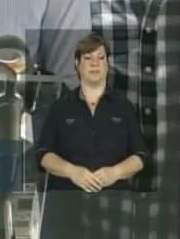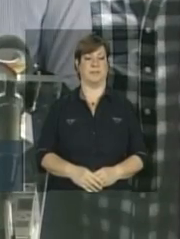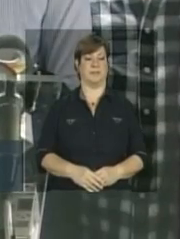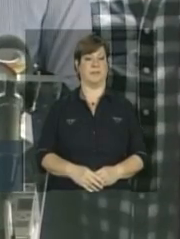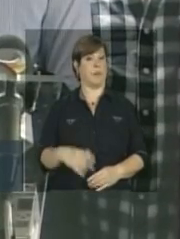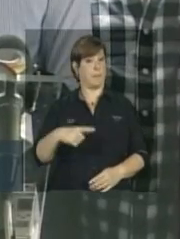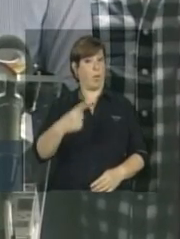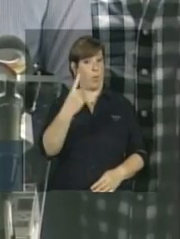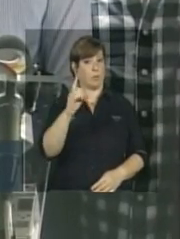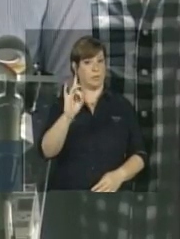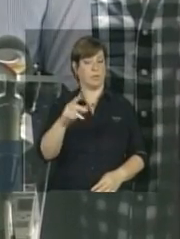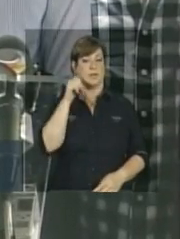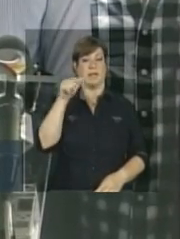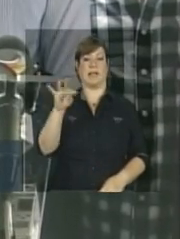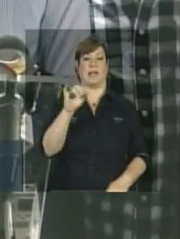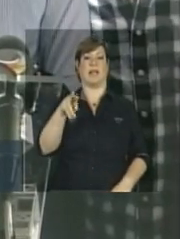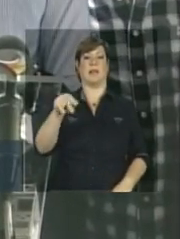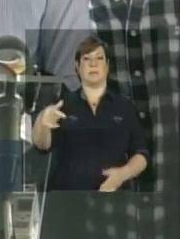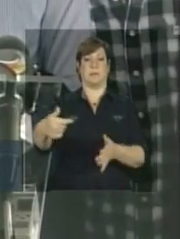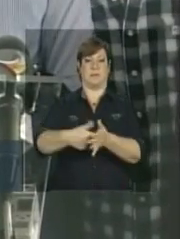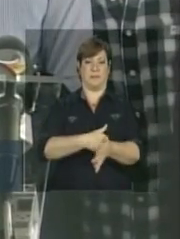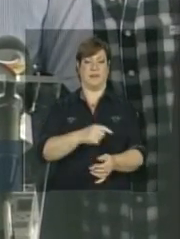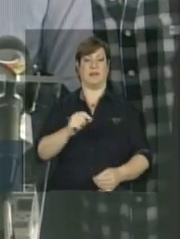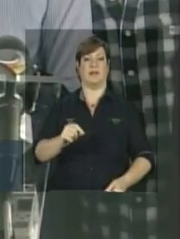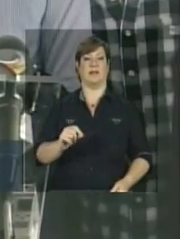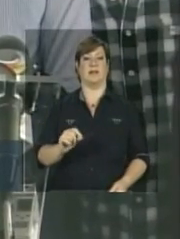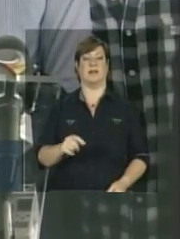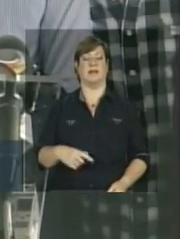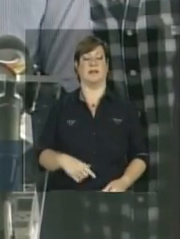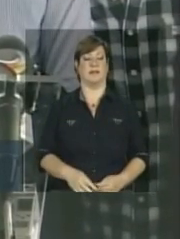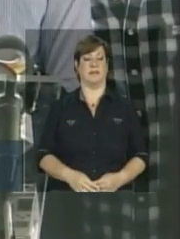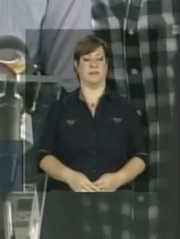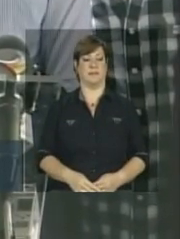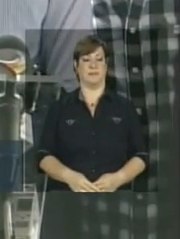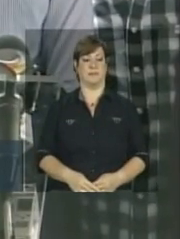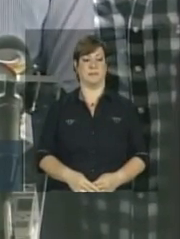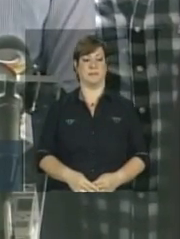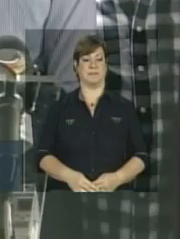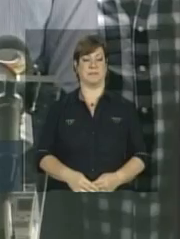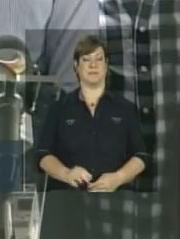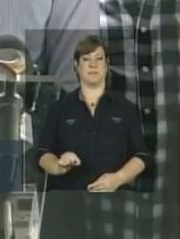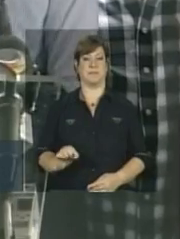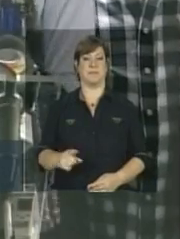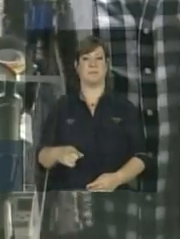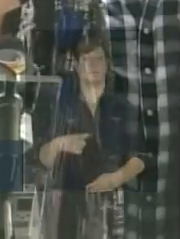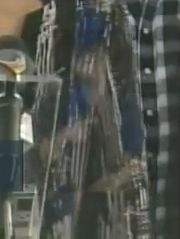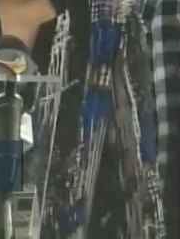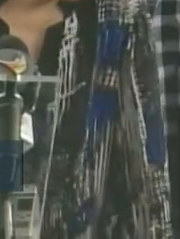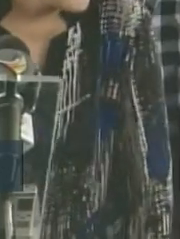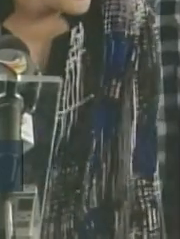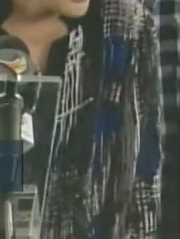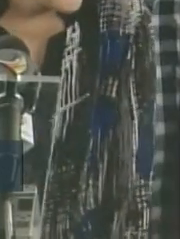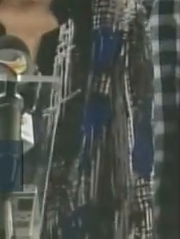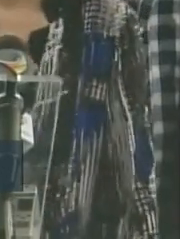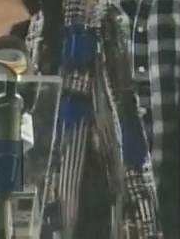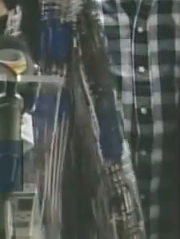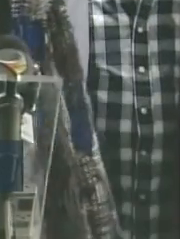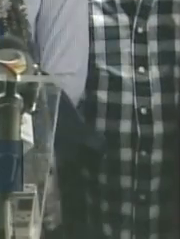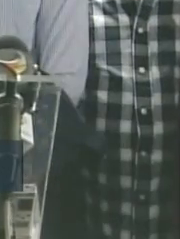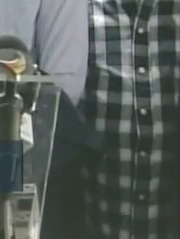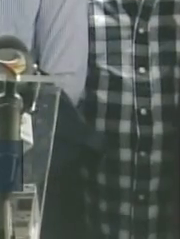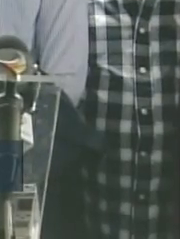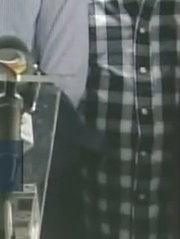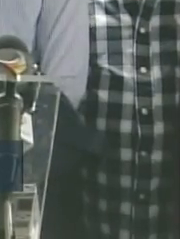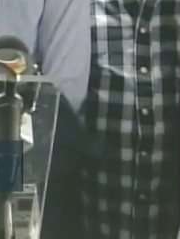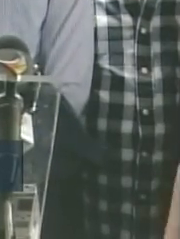Mais uma. A Tânia está querendo perguntar da Angela Merkel, mas... Sobre a retiraria, presidente, da Evo Alves, que estava falando no ano passado, presidente,